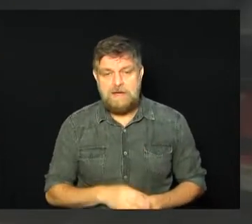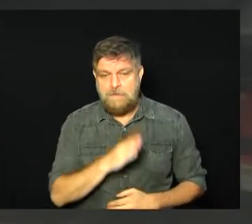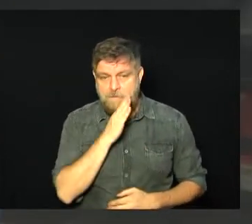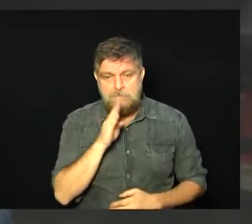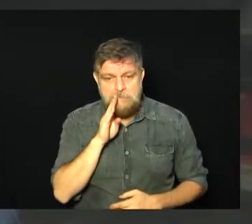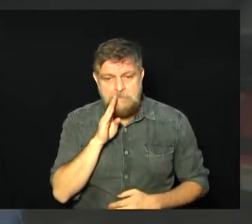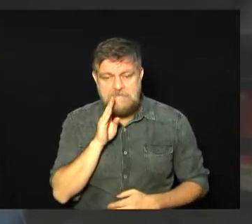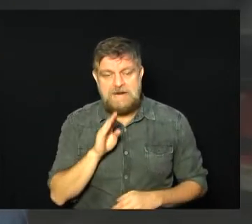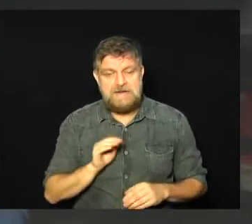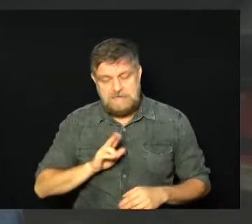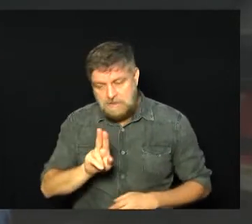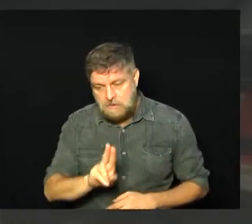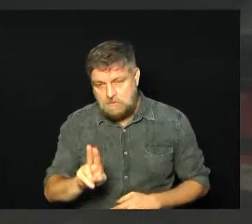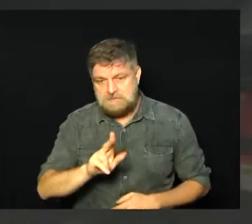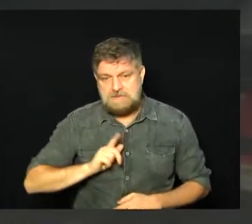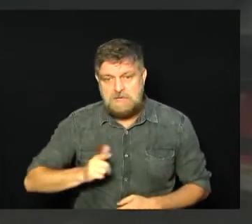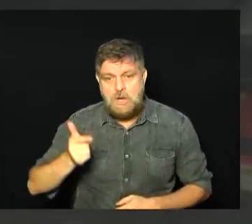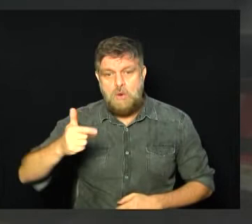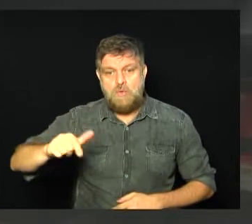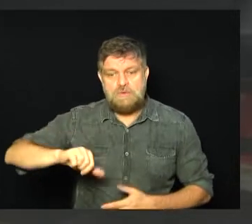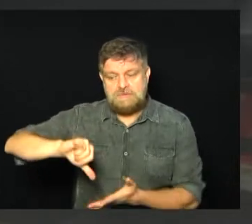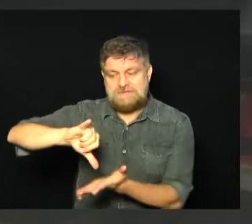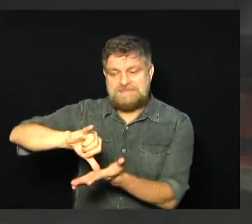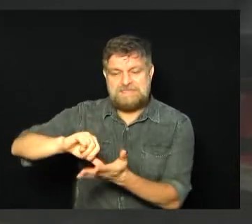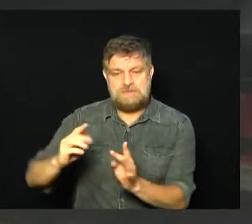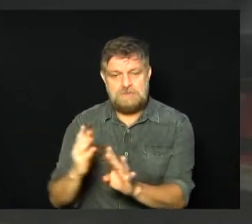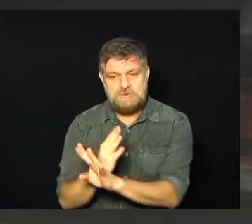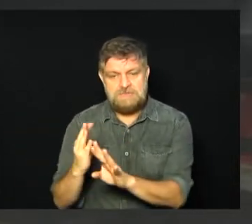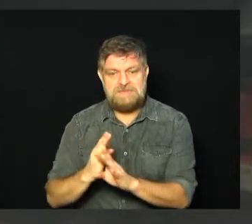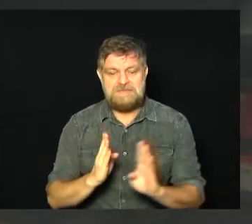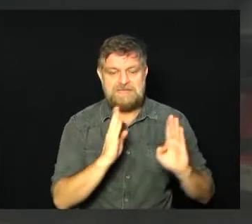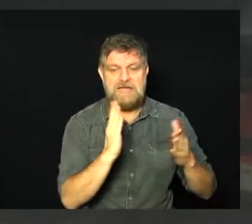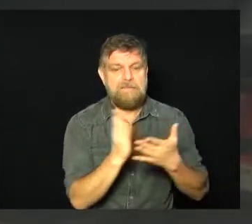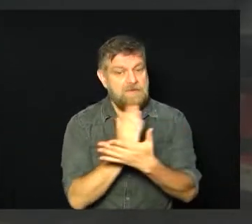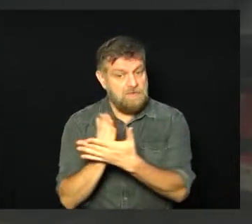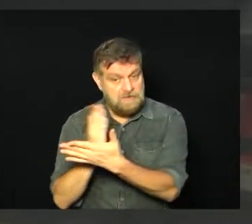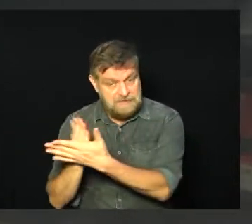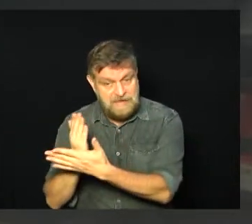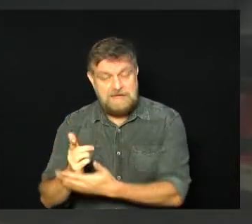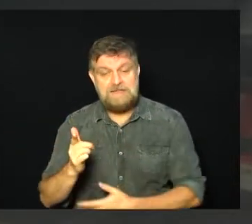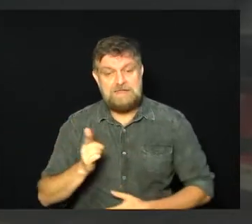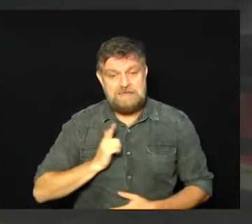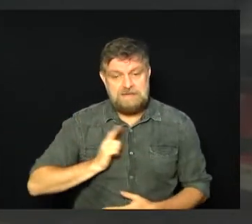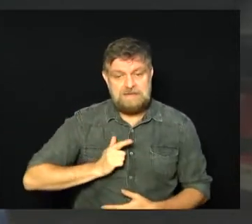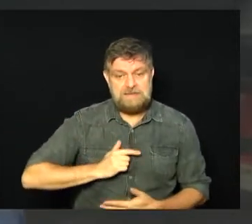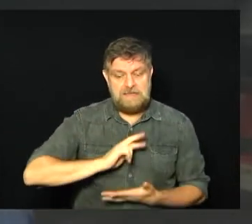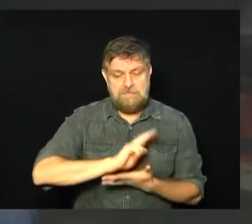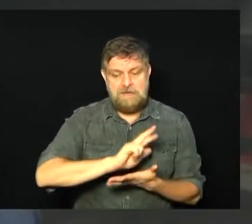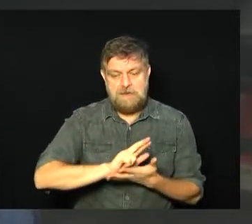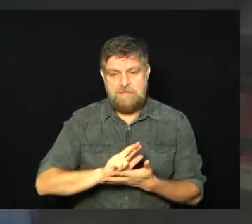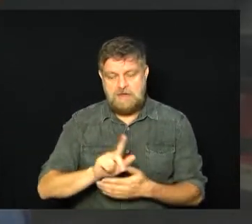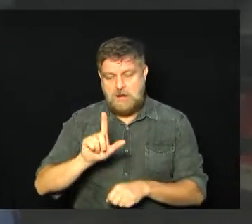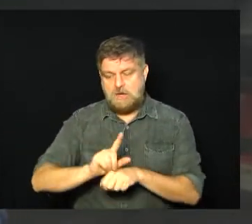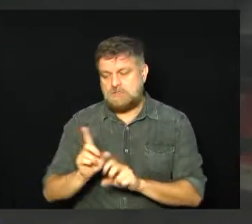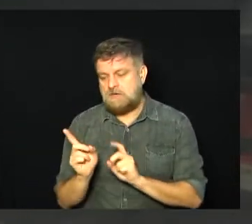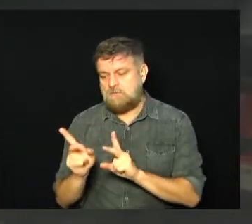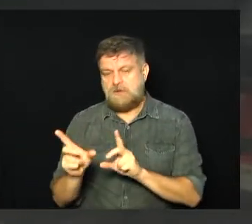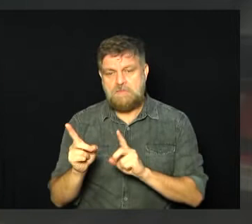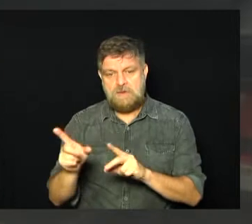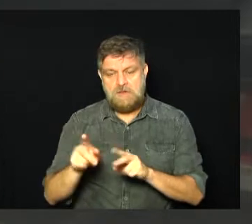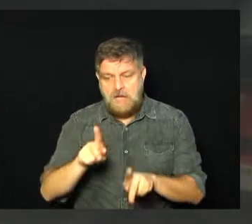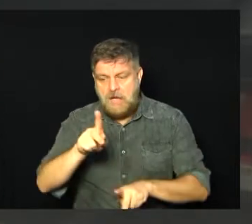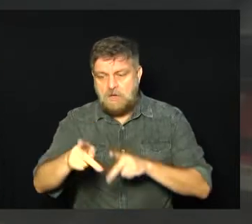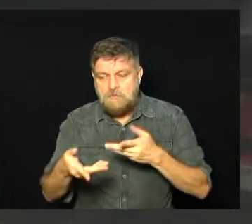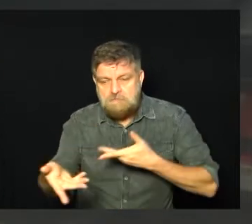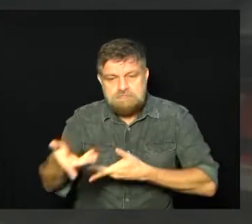em alguns outros centros urbanos, você vê bibliotecas, você vê outros tipos de comércio que querem interação com o público, querem